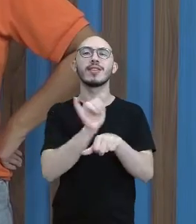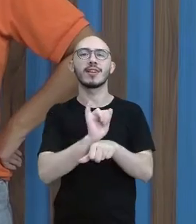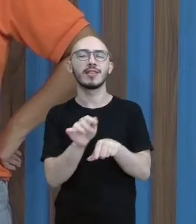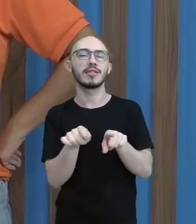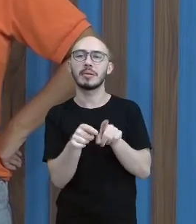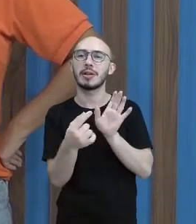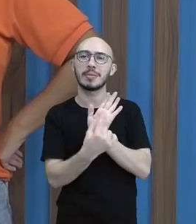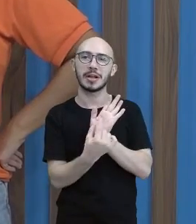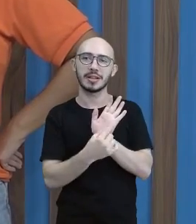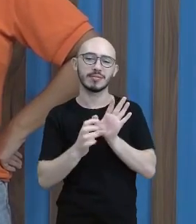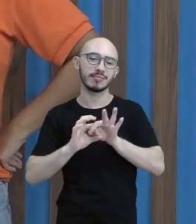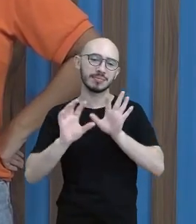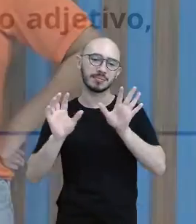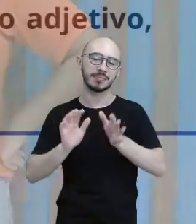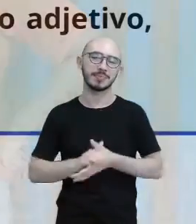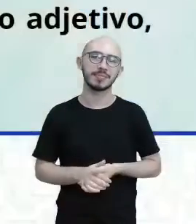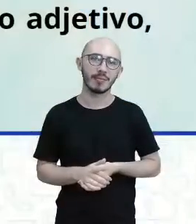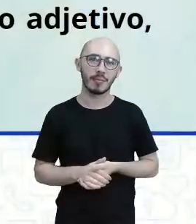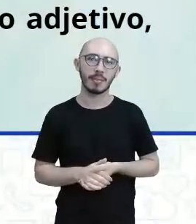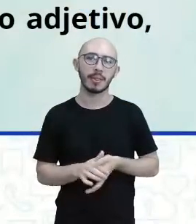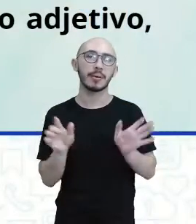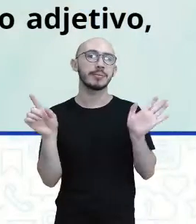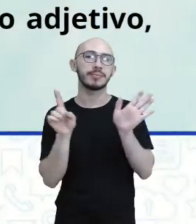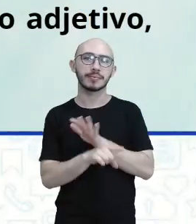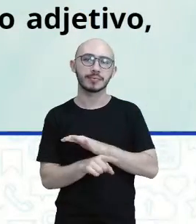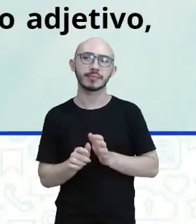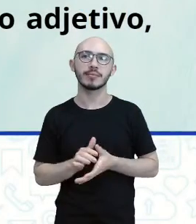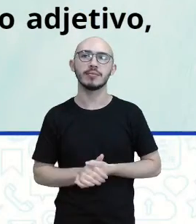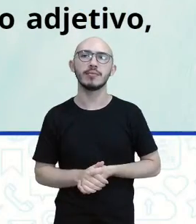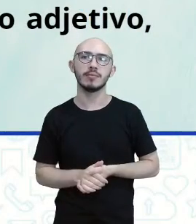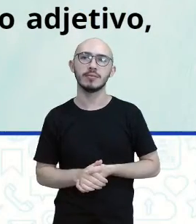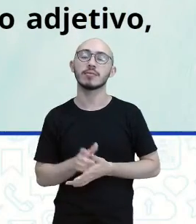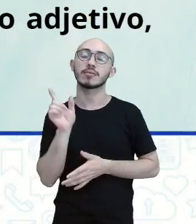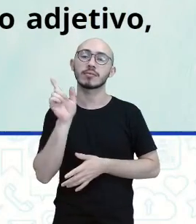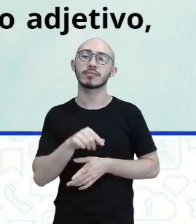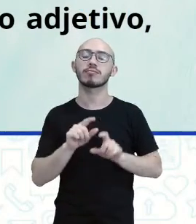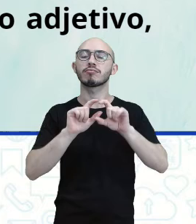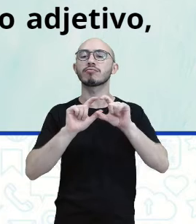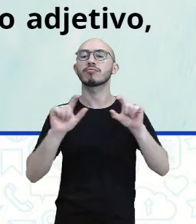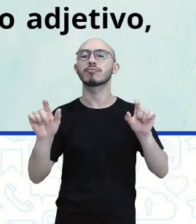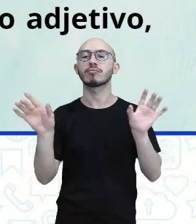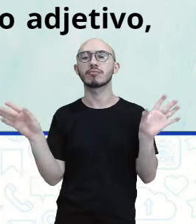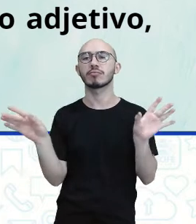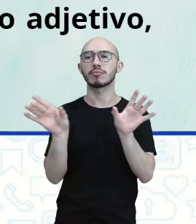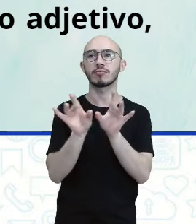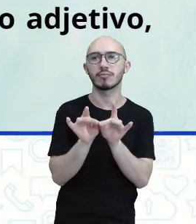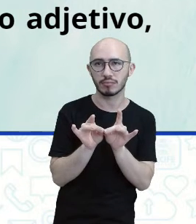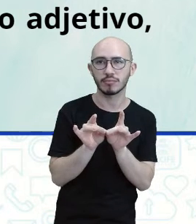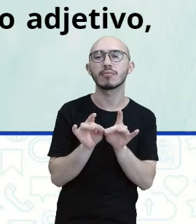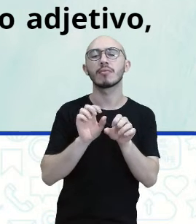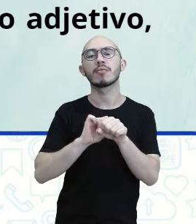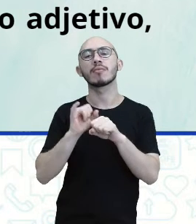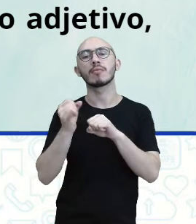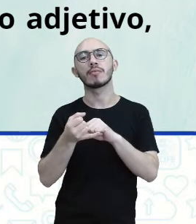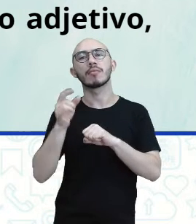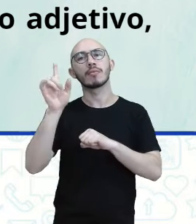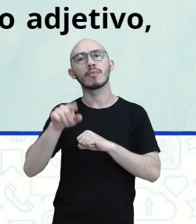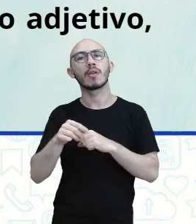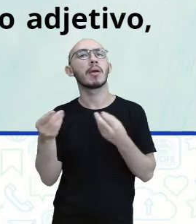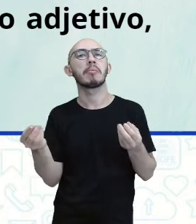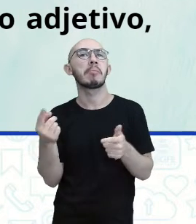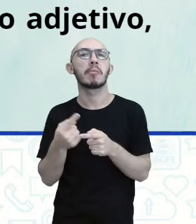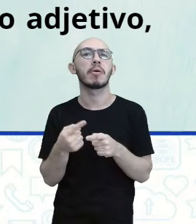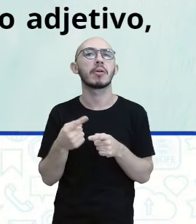aplicativo. Então, ó, por que uma oração subordinada adjetiva é uma oração